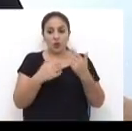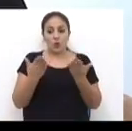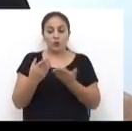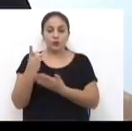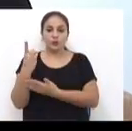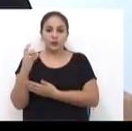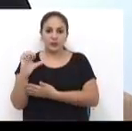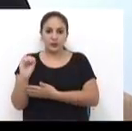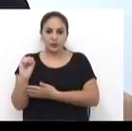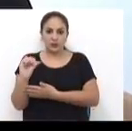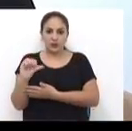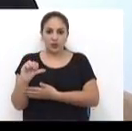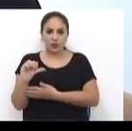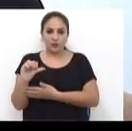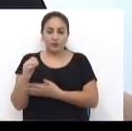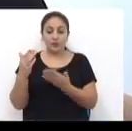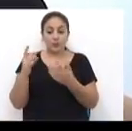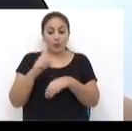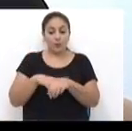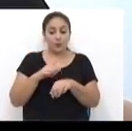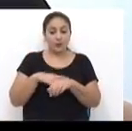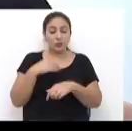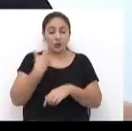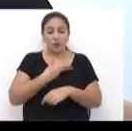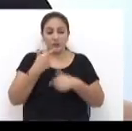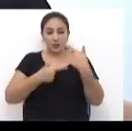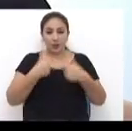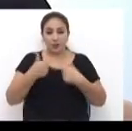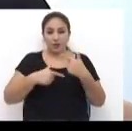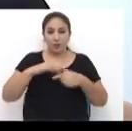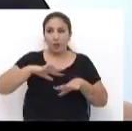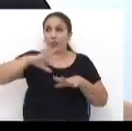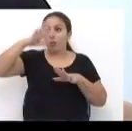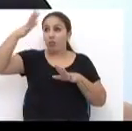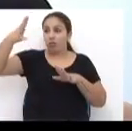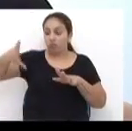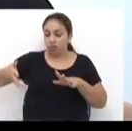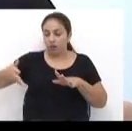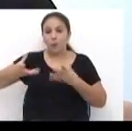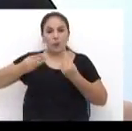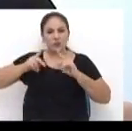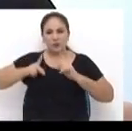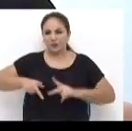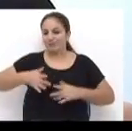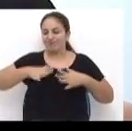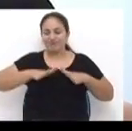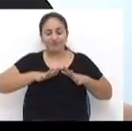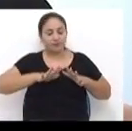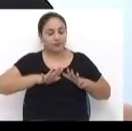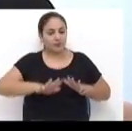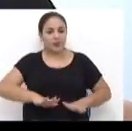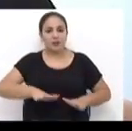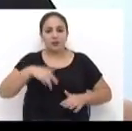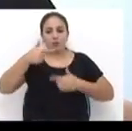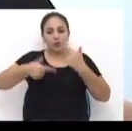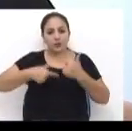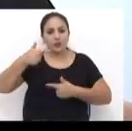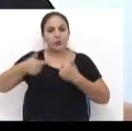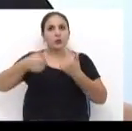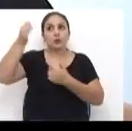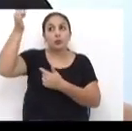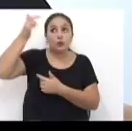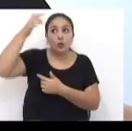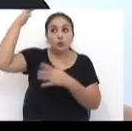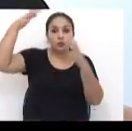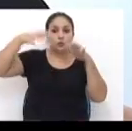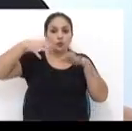temos 19 cooperados, com as condições que nós temos hoje trabalhando em cima do monte. Muito não aguentaram, aonde a gente